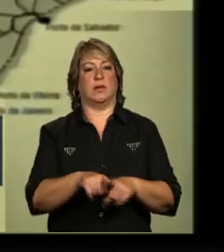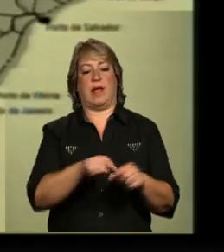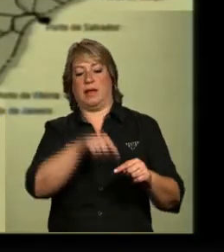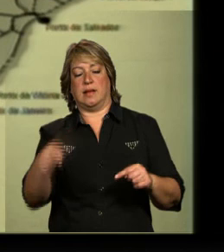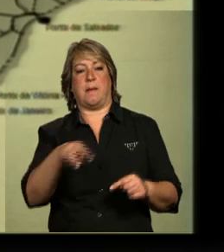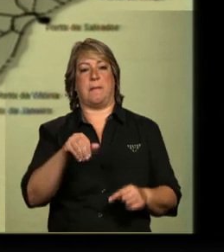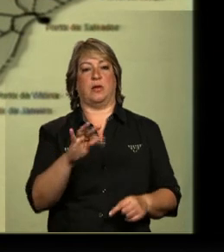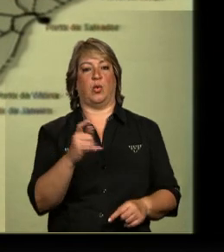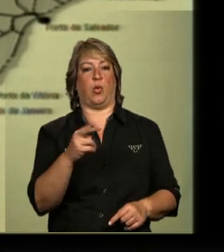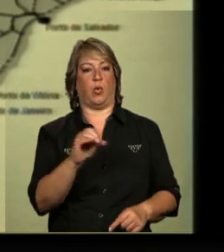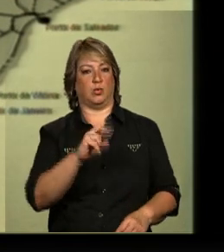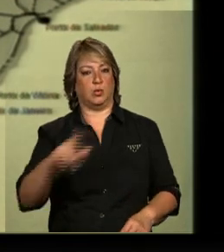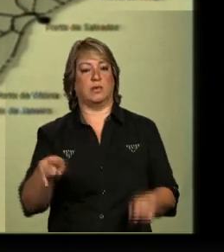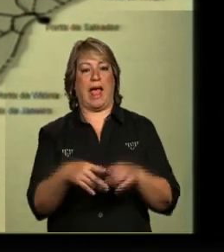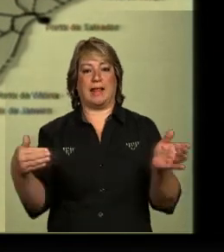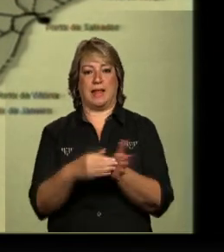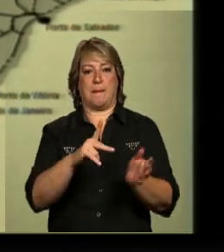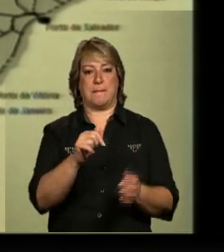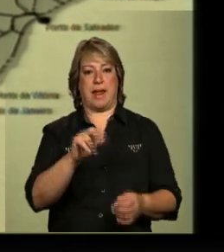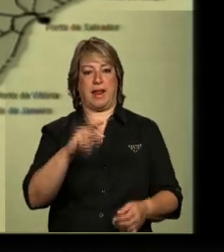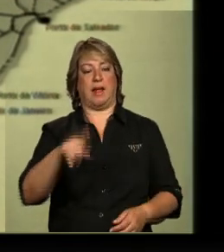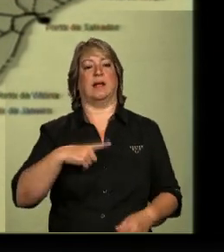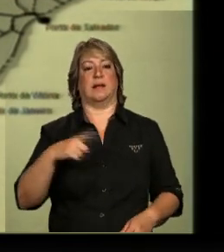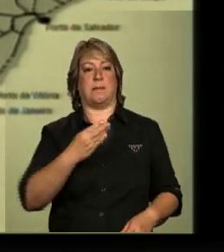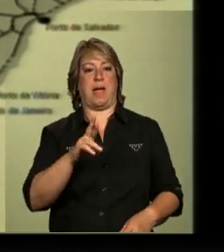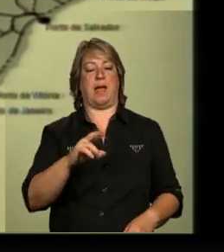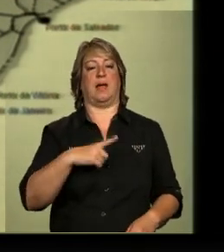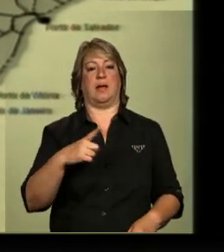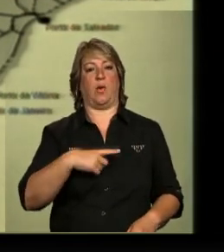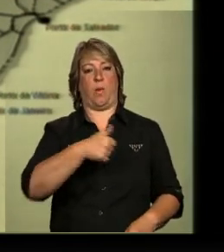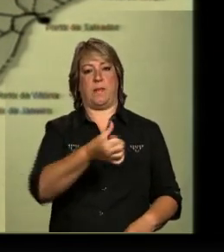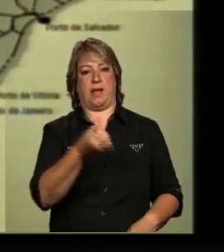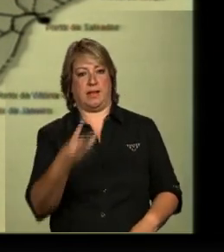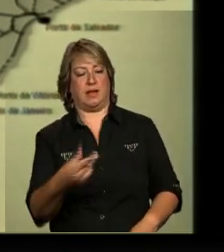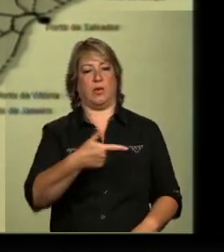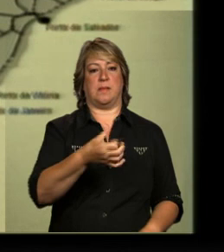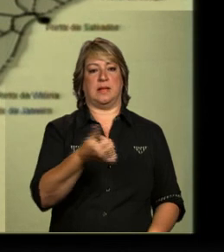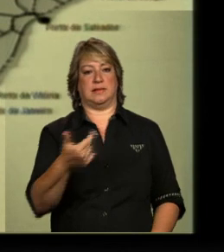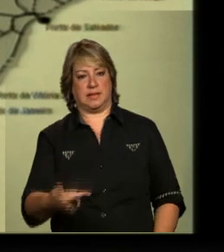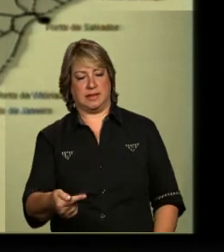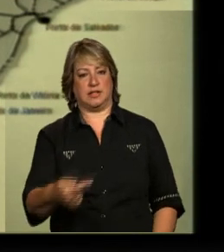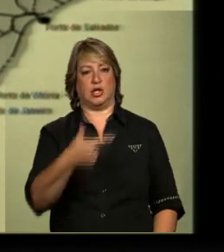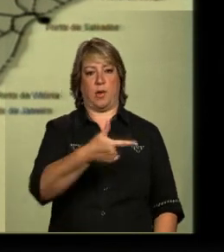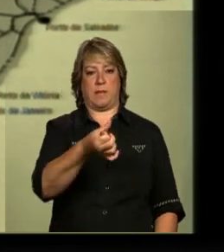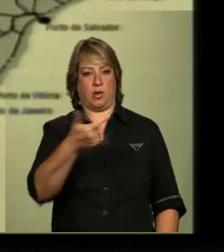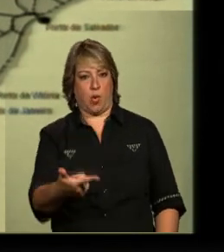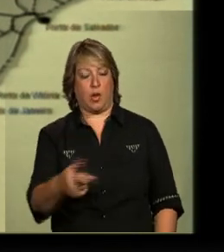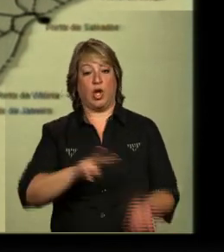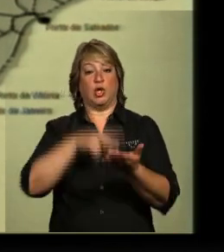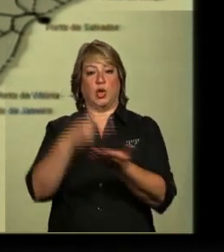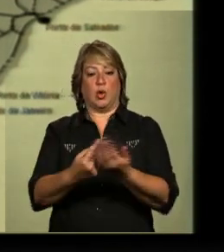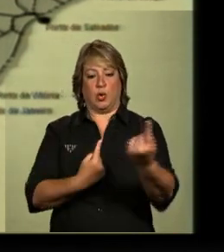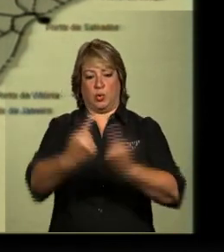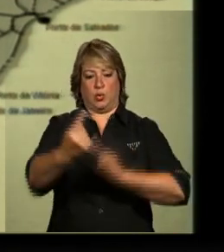e atinge inclusive o Paraná Às vezes 16326 7262 a duplicação do trecho que